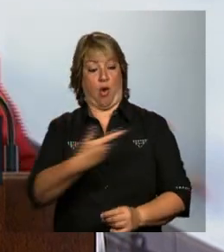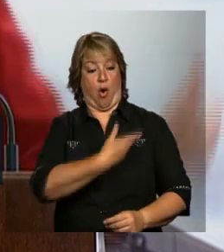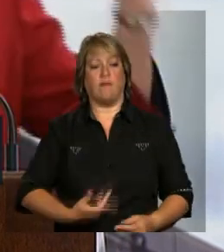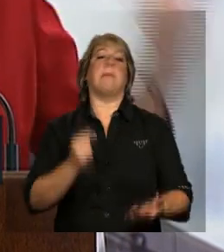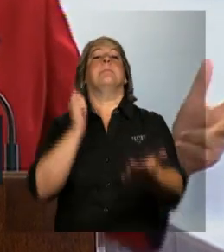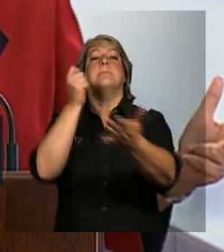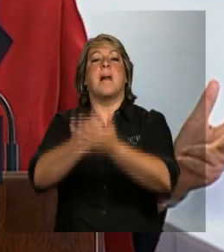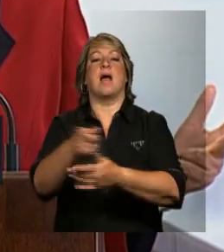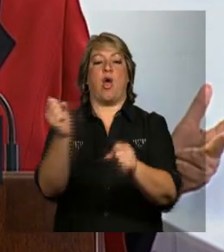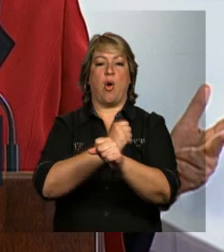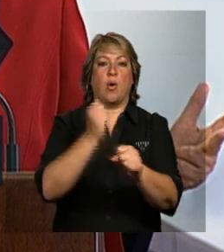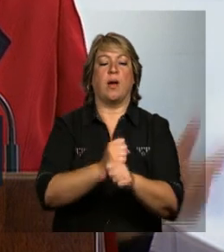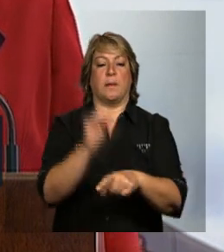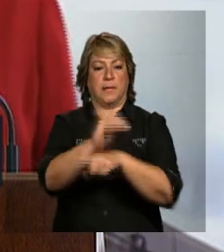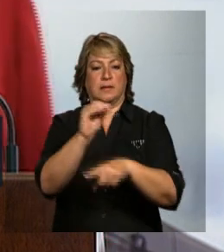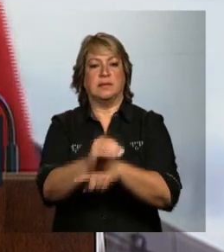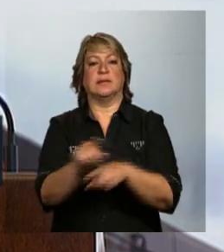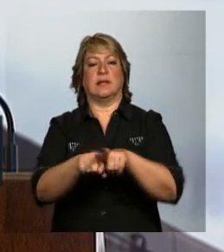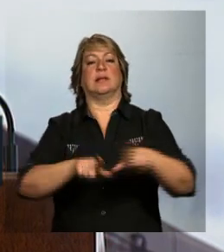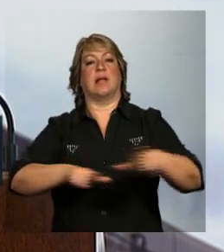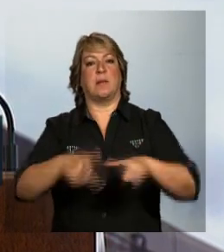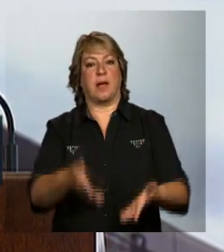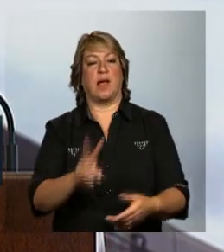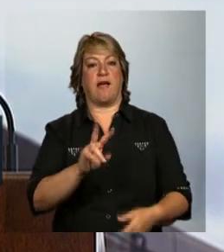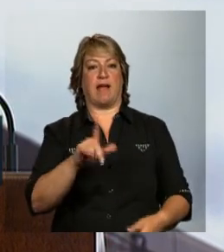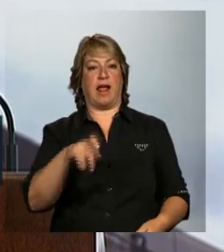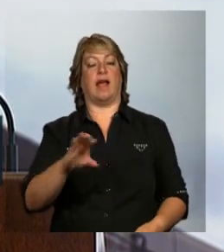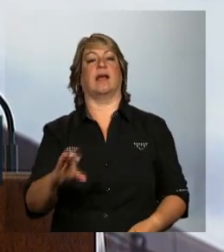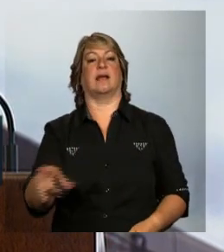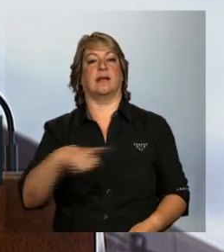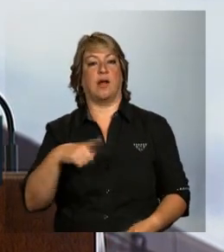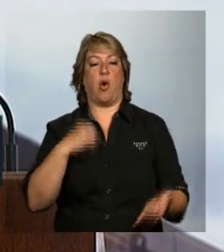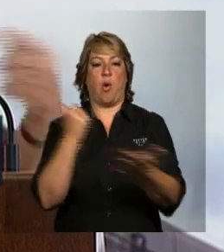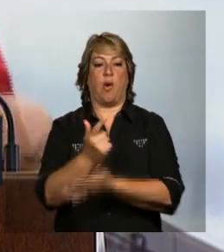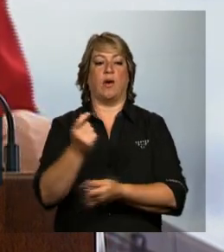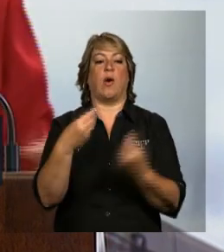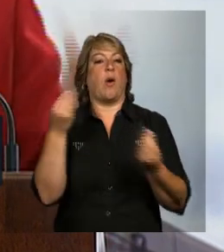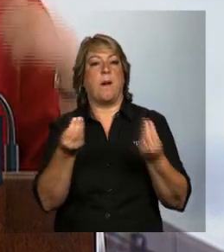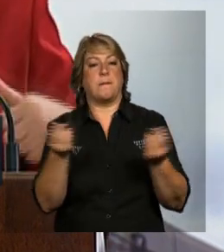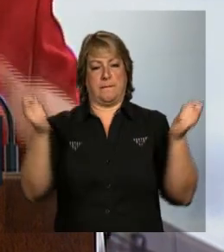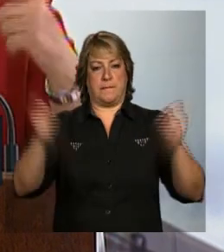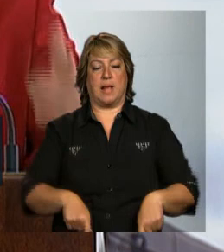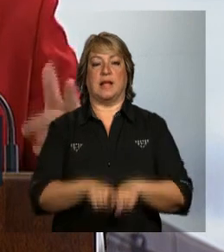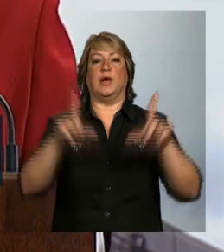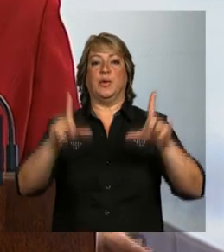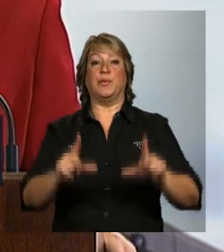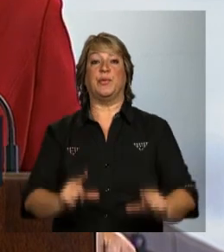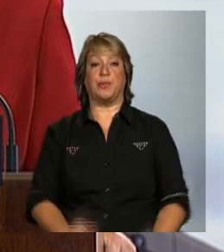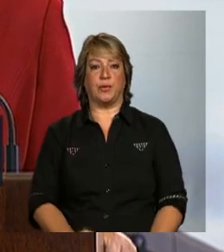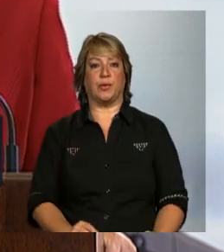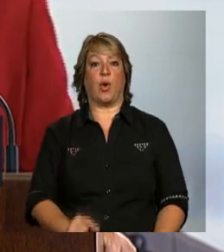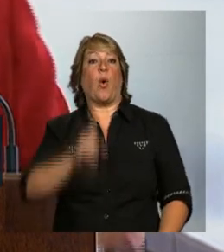a manutenção EA operação é a Valec comprando capacidade e portanto reduzindo